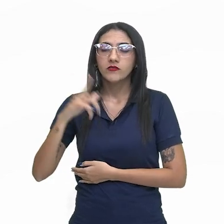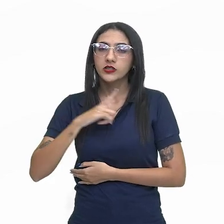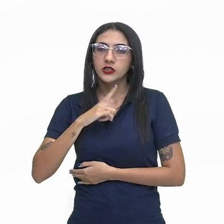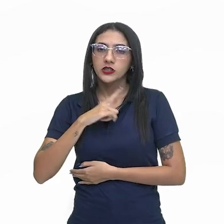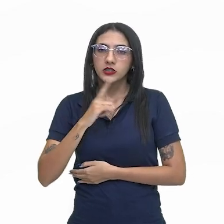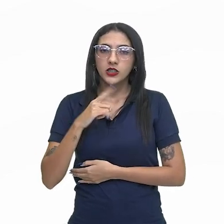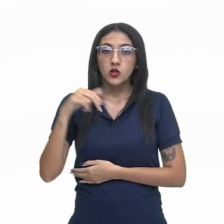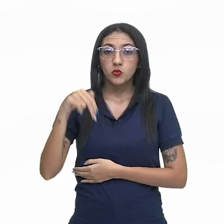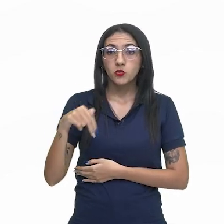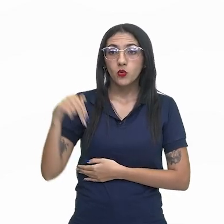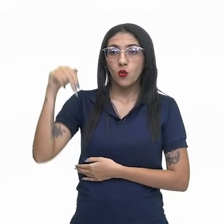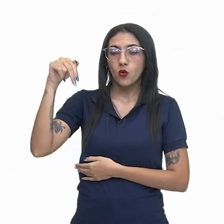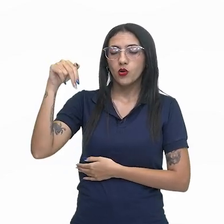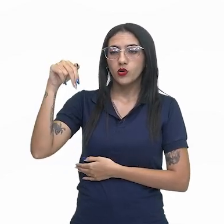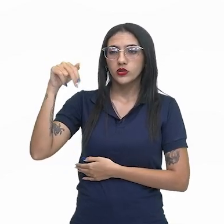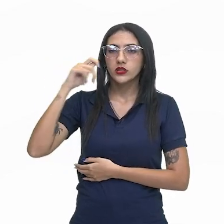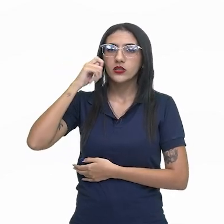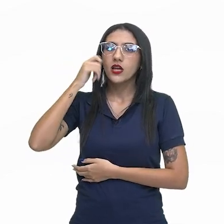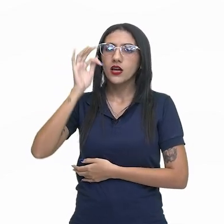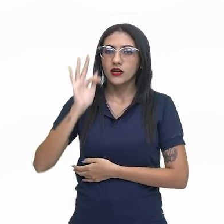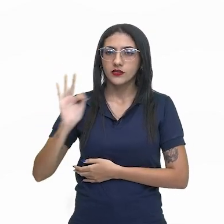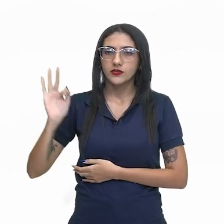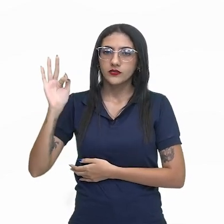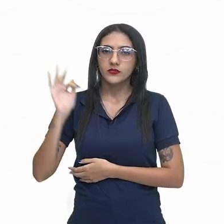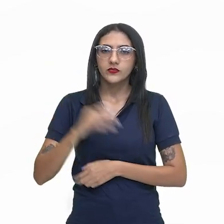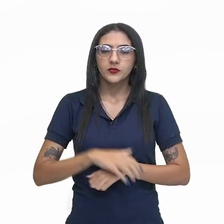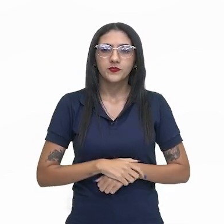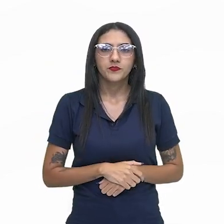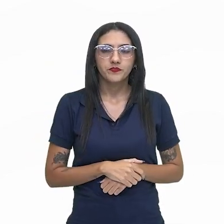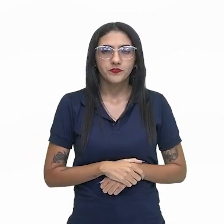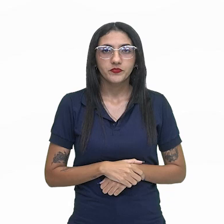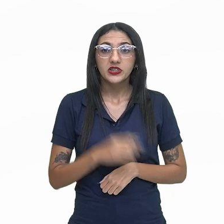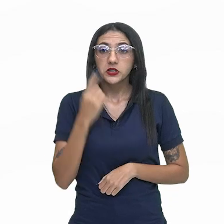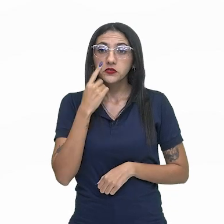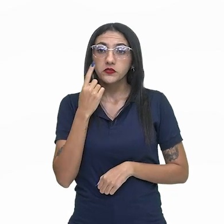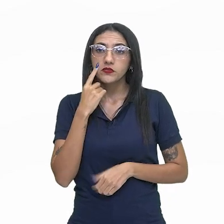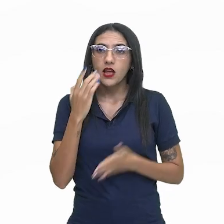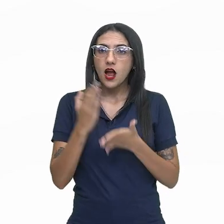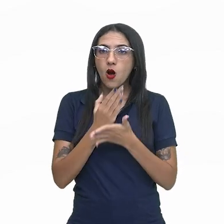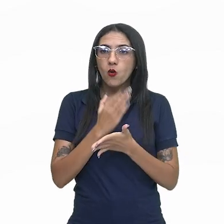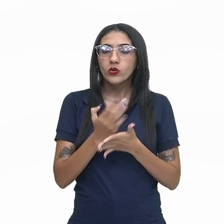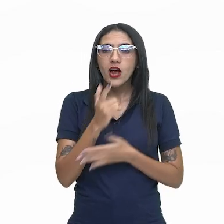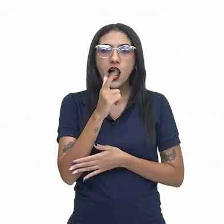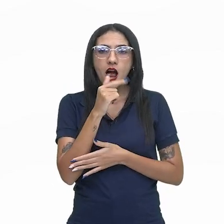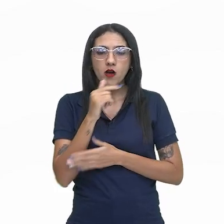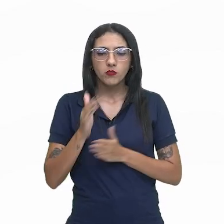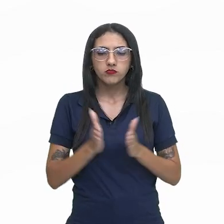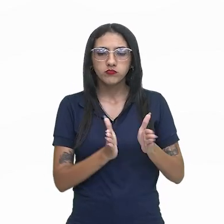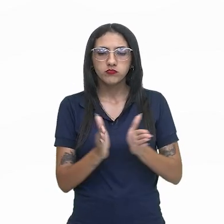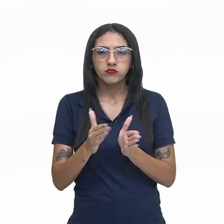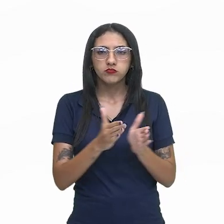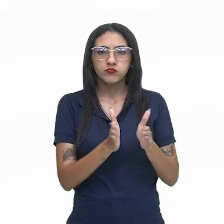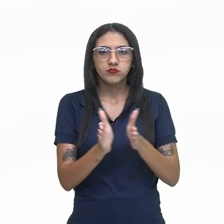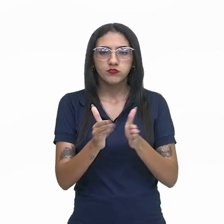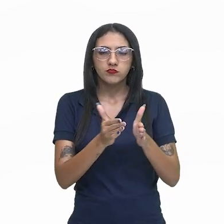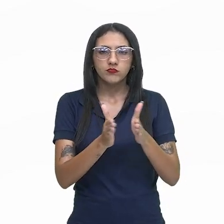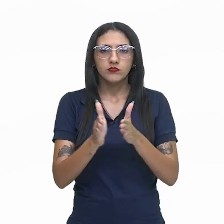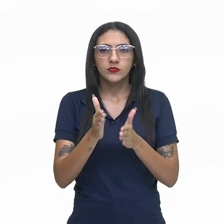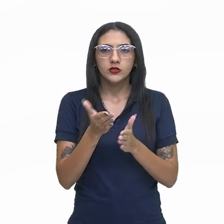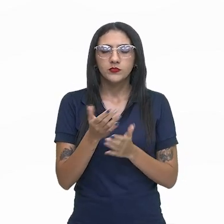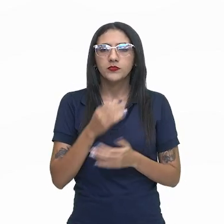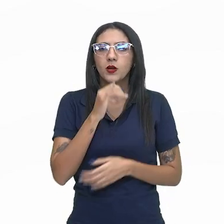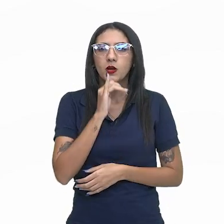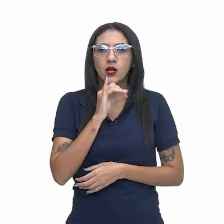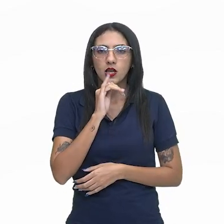no norte da África. E aí a gente vai observar alguns rios que são rios